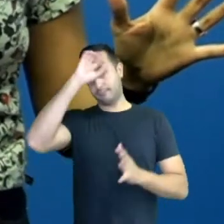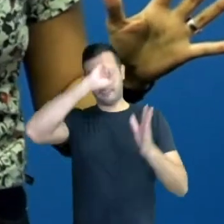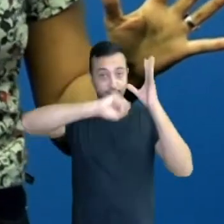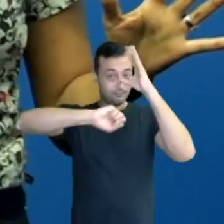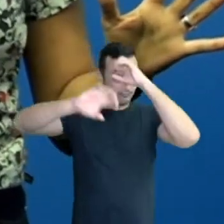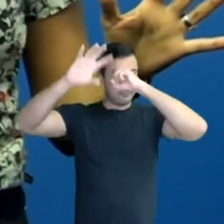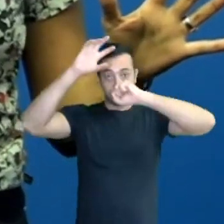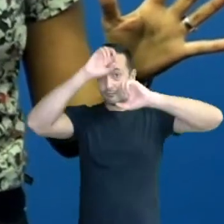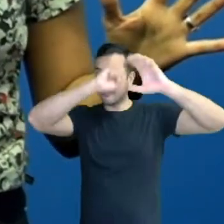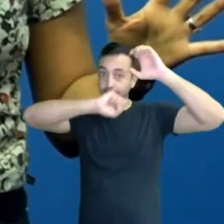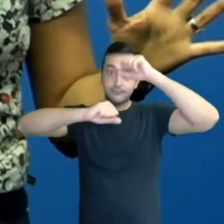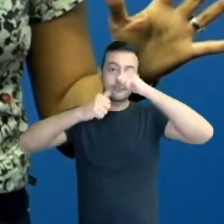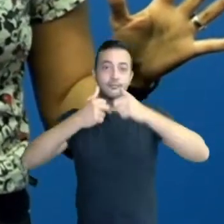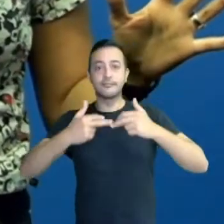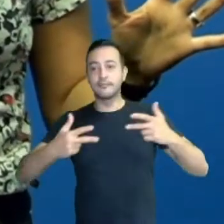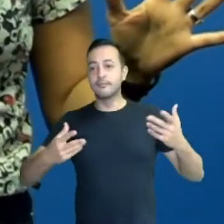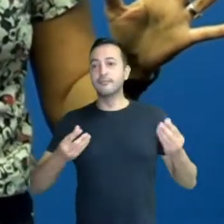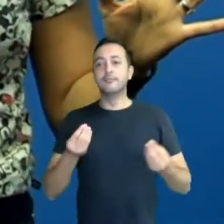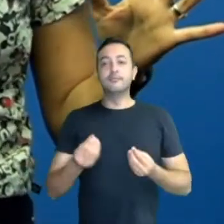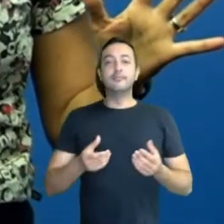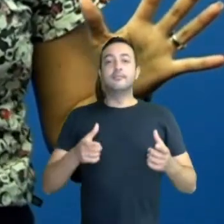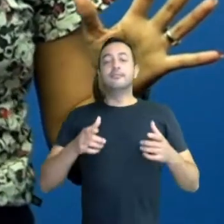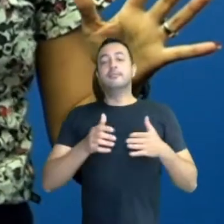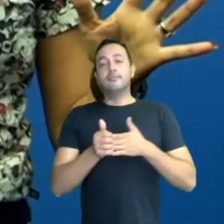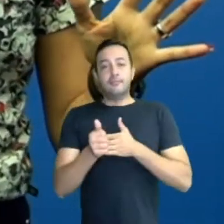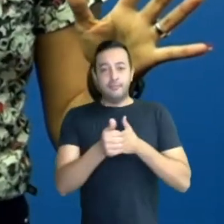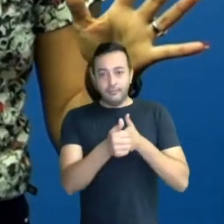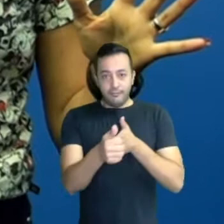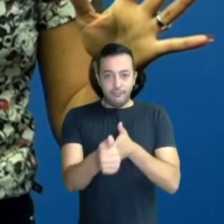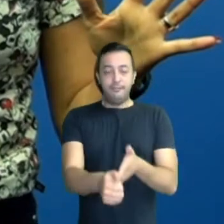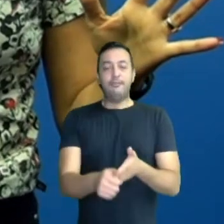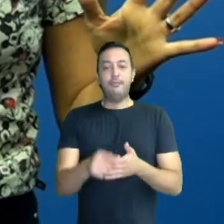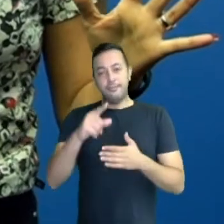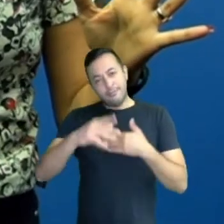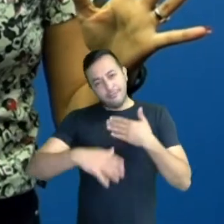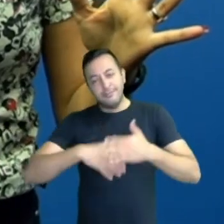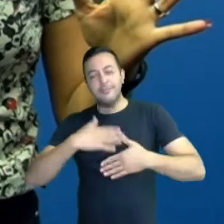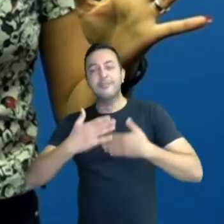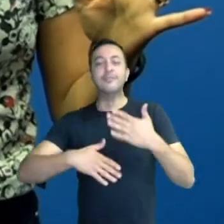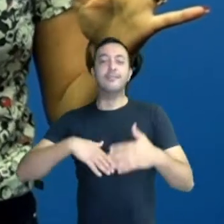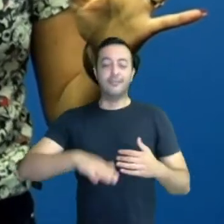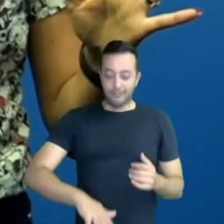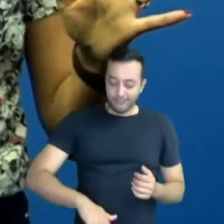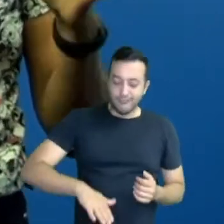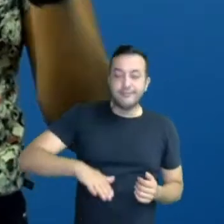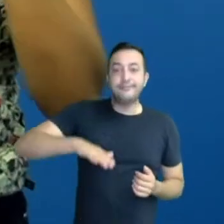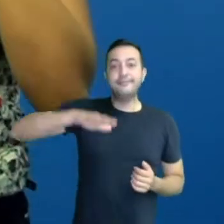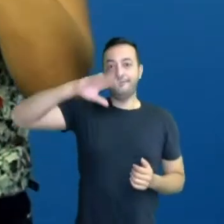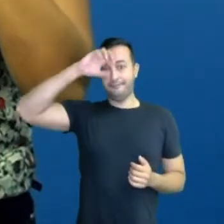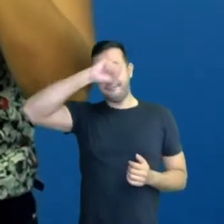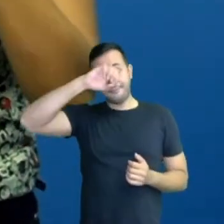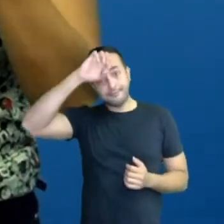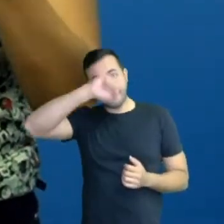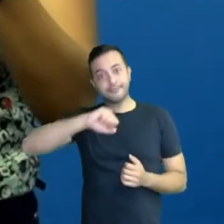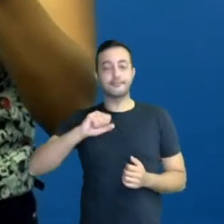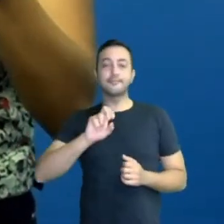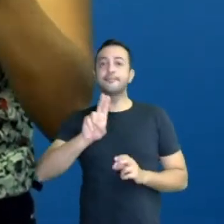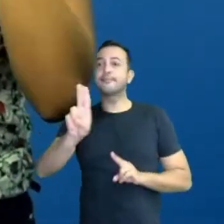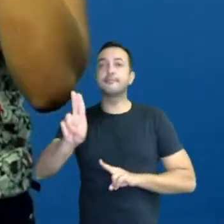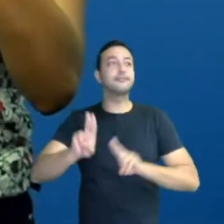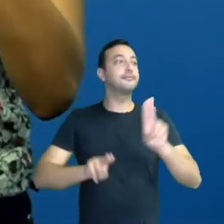os primeiros conceitos de orientação. E quando você vai crescendo, você vai aprendendo alguns